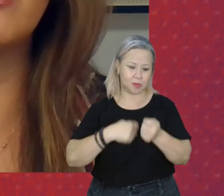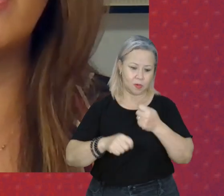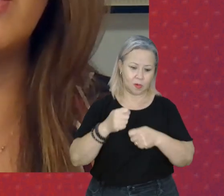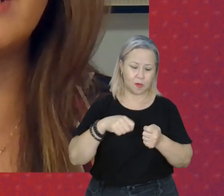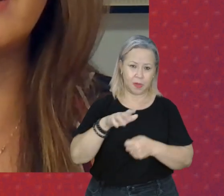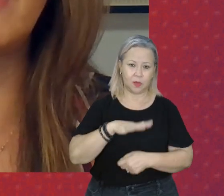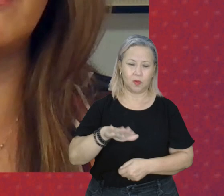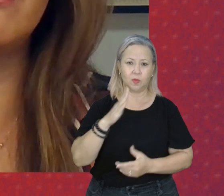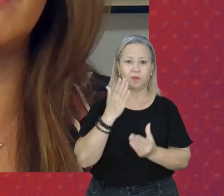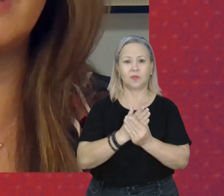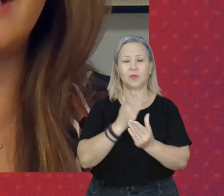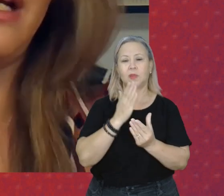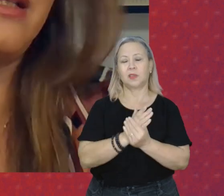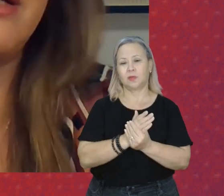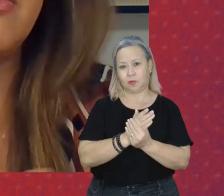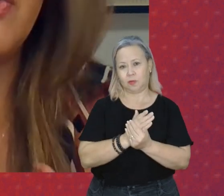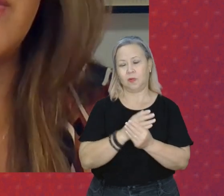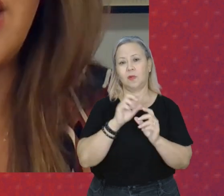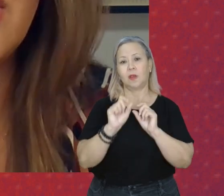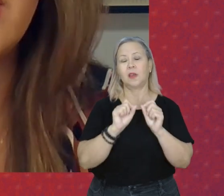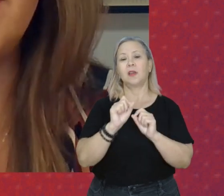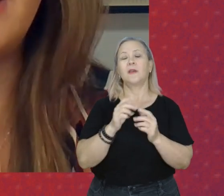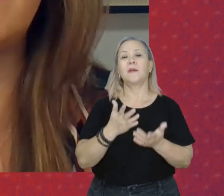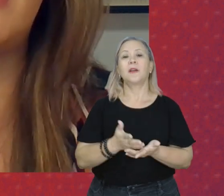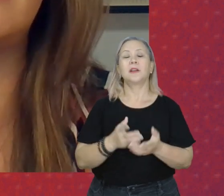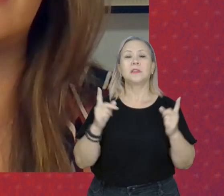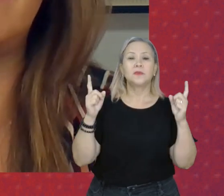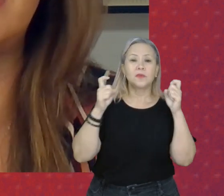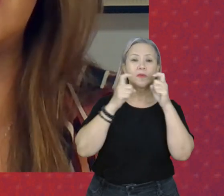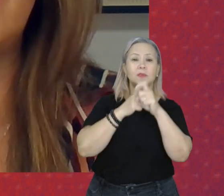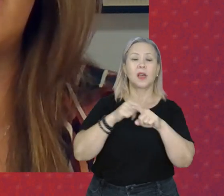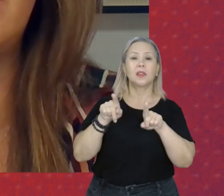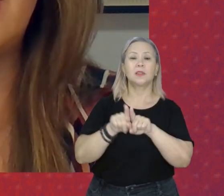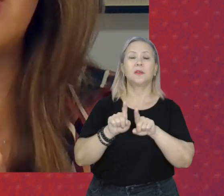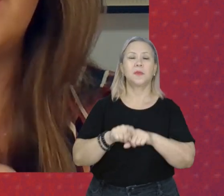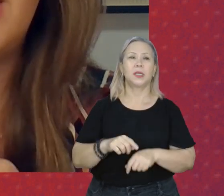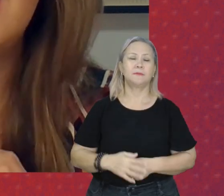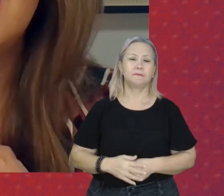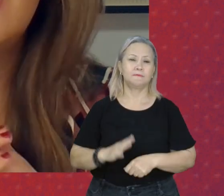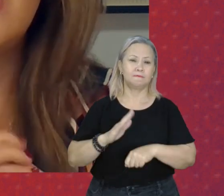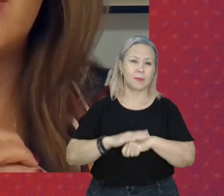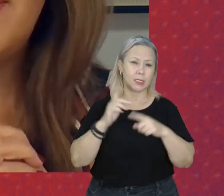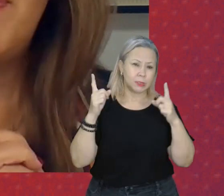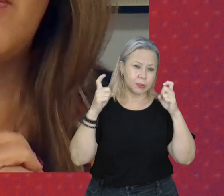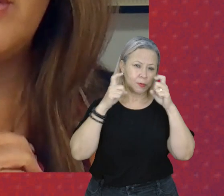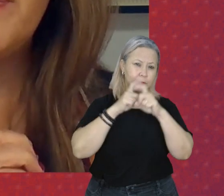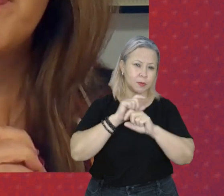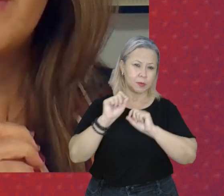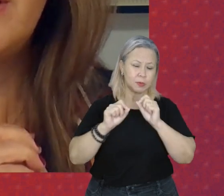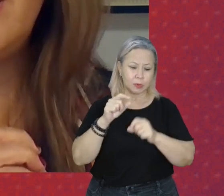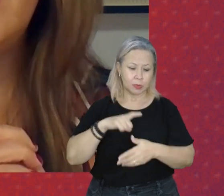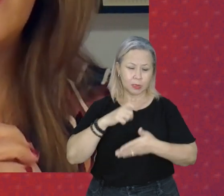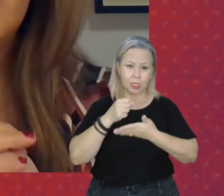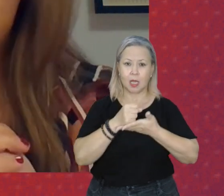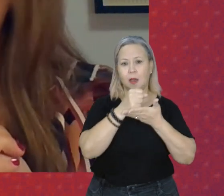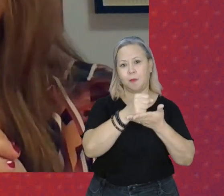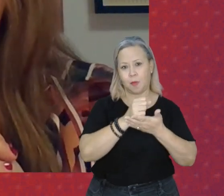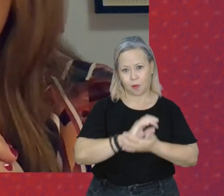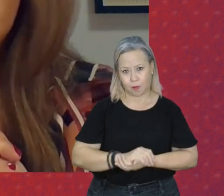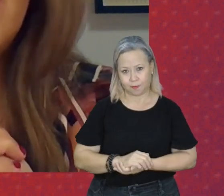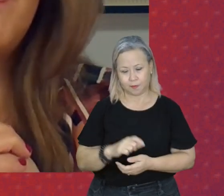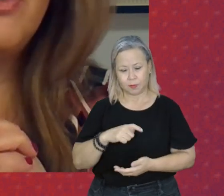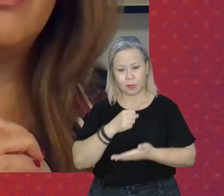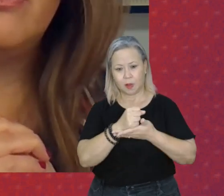com ações e elas têm dificuldade também, as mulheres são as que mais têm dificuldade também de ter apoio, né, de ter um